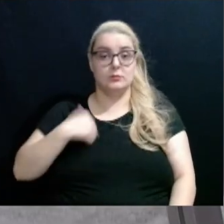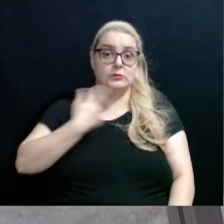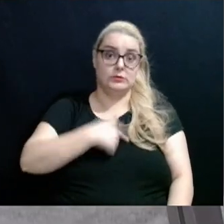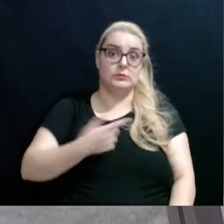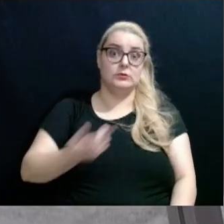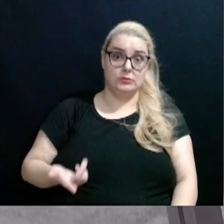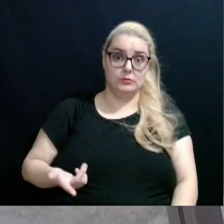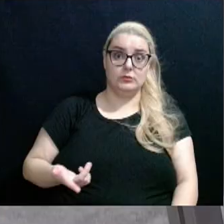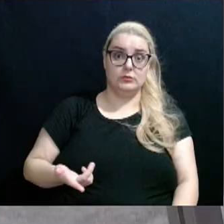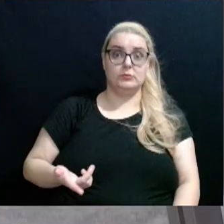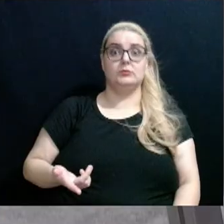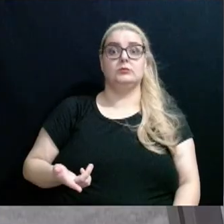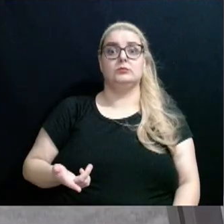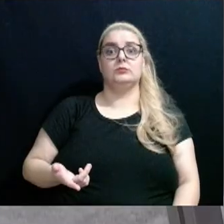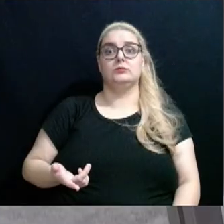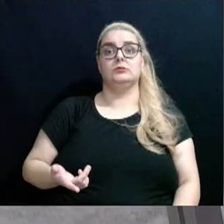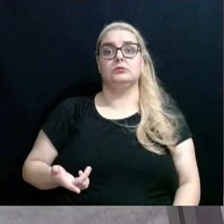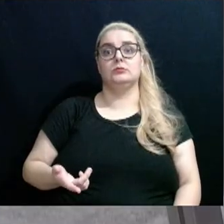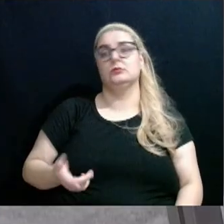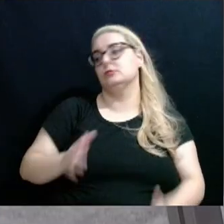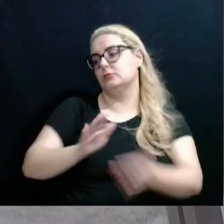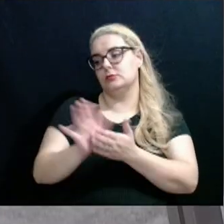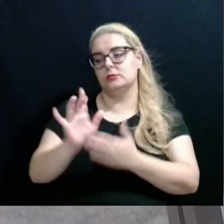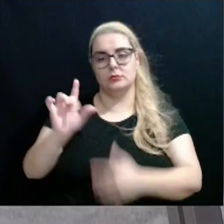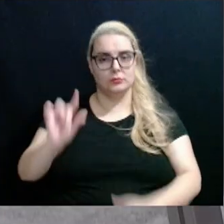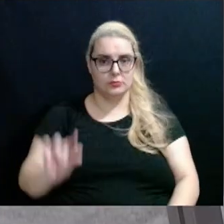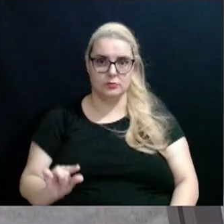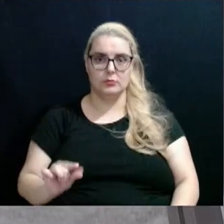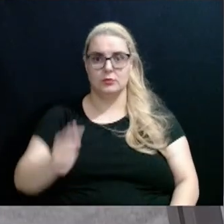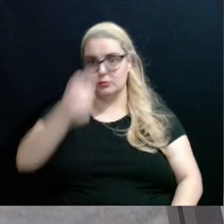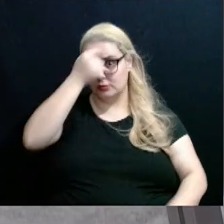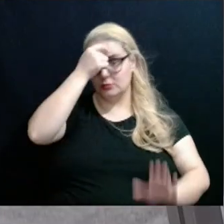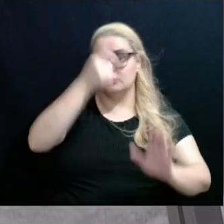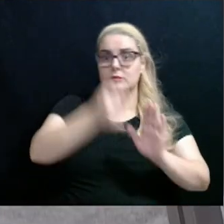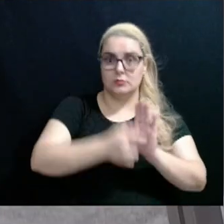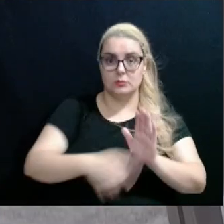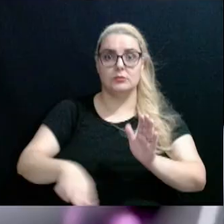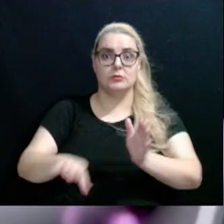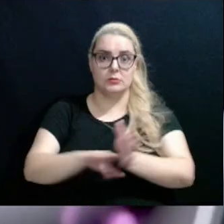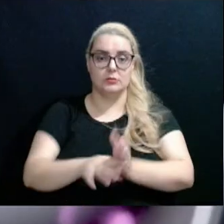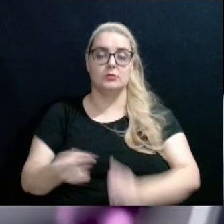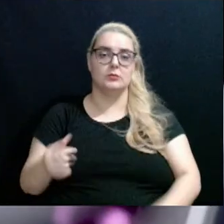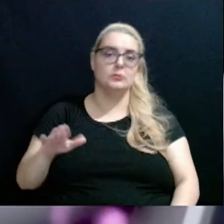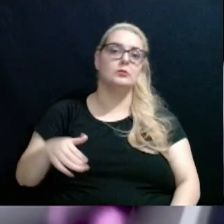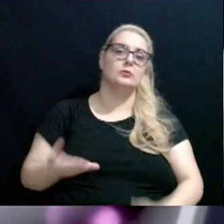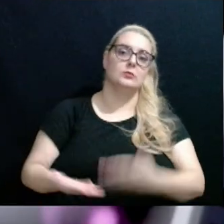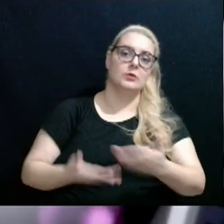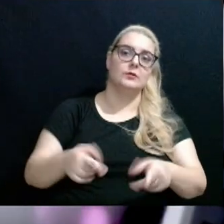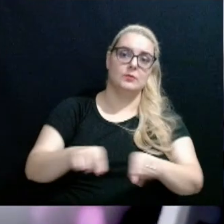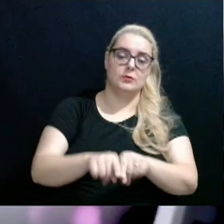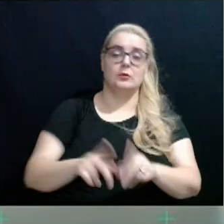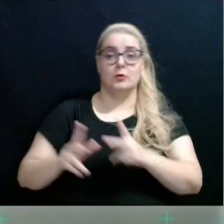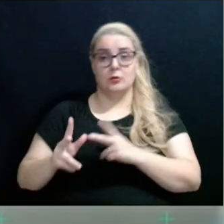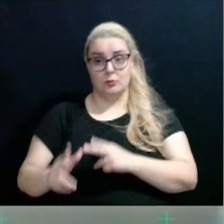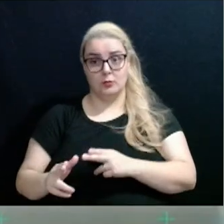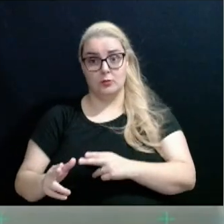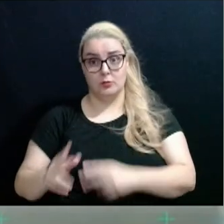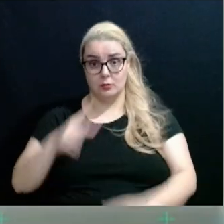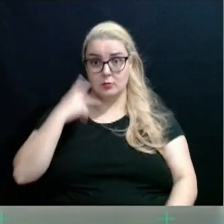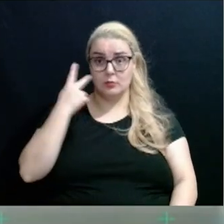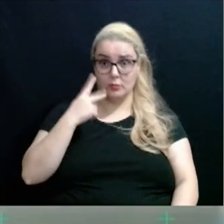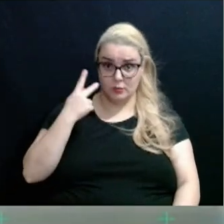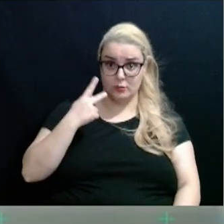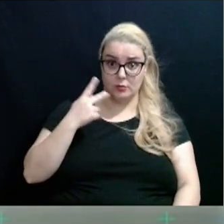o custo não é tão alto, Com a inteligência artificial, ela veio e acabou barateando esse serviço também. De acordo com o parlamentar, a